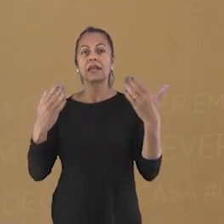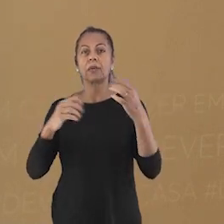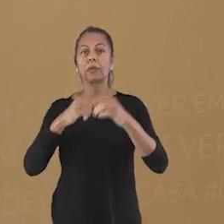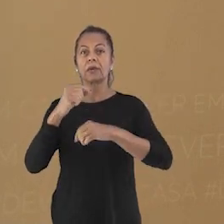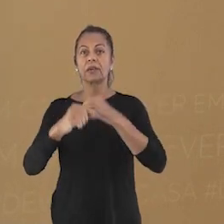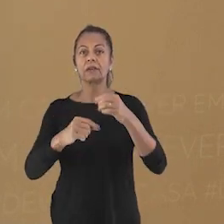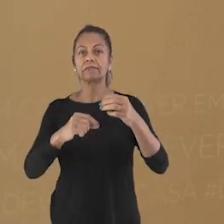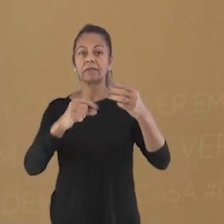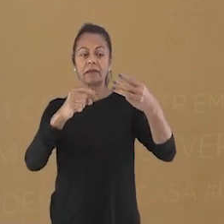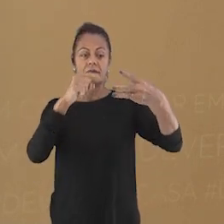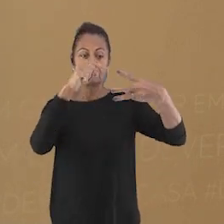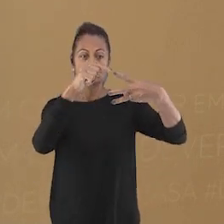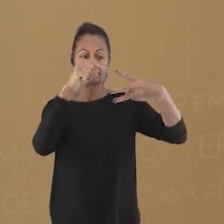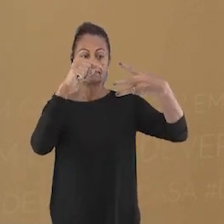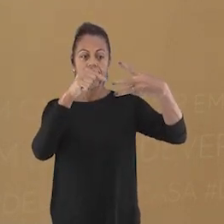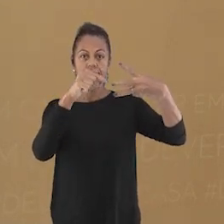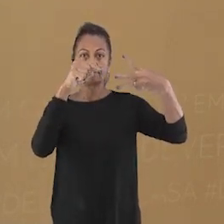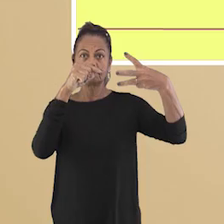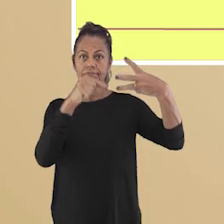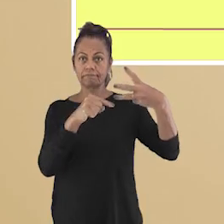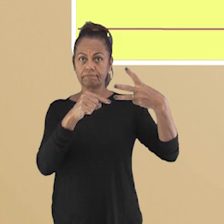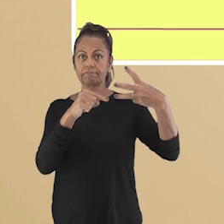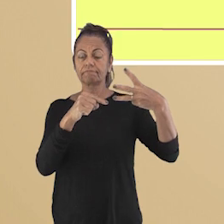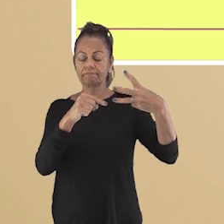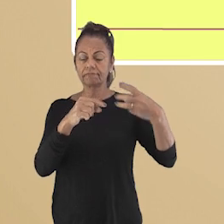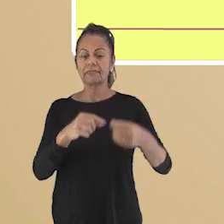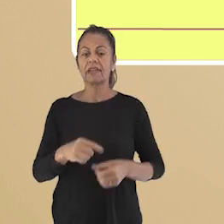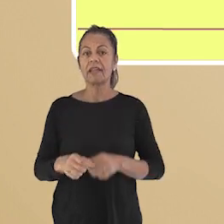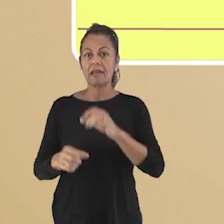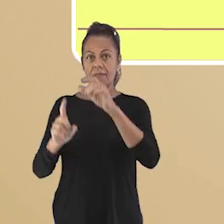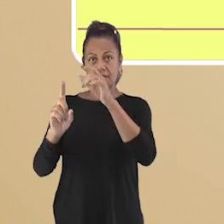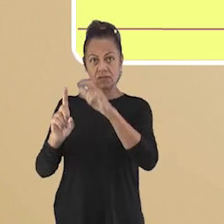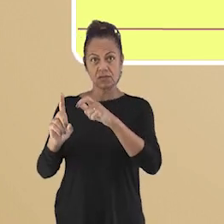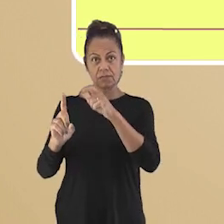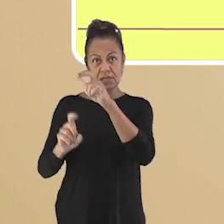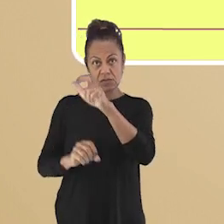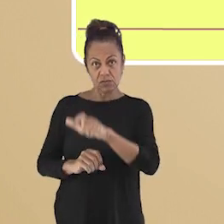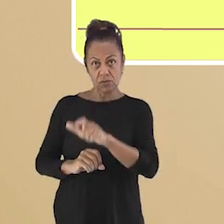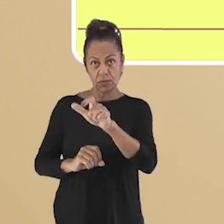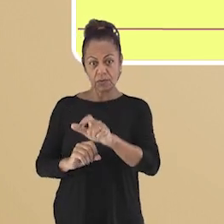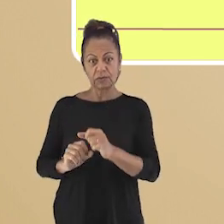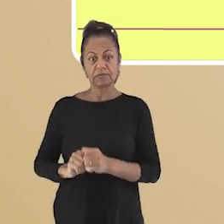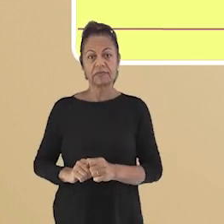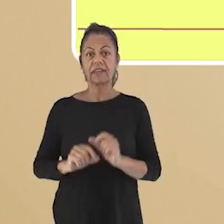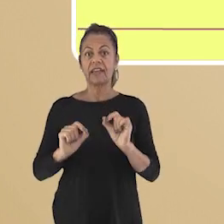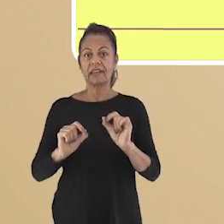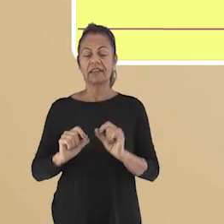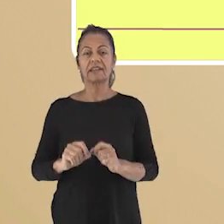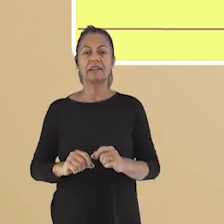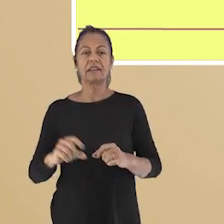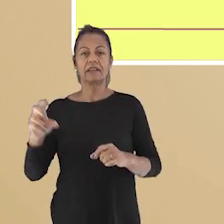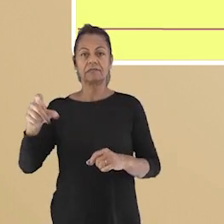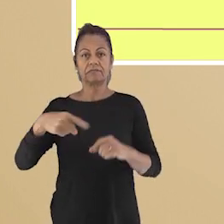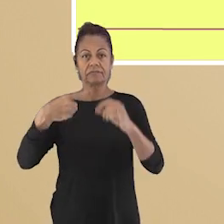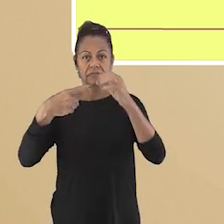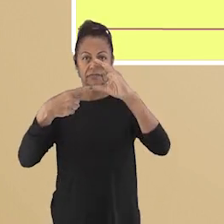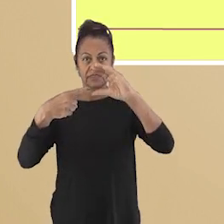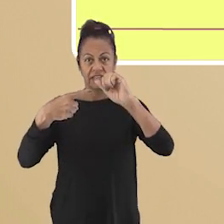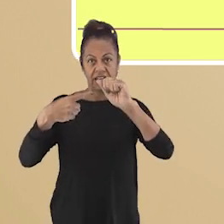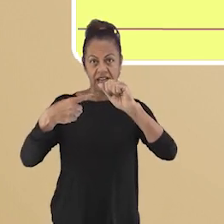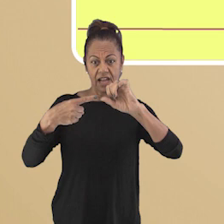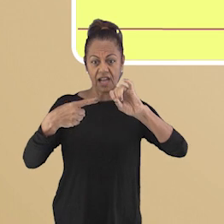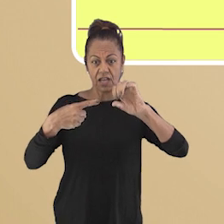que estarão conosco na nossa aula de hoje. Esses aqui são Caio, André e Bela. Eles